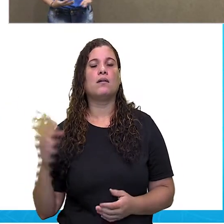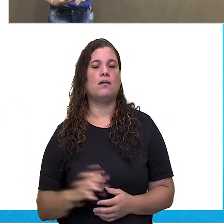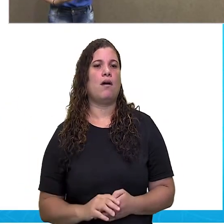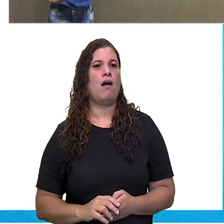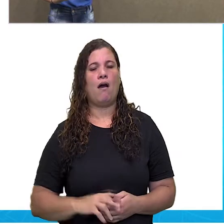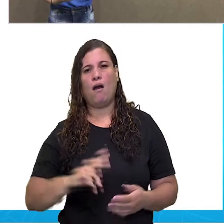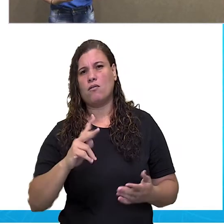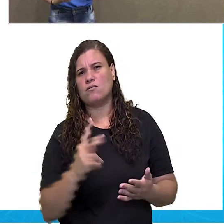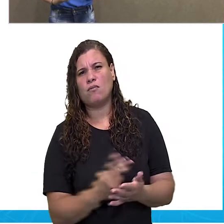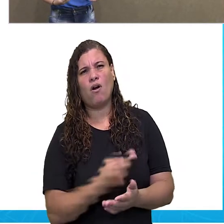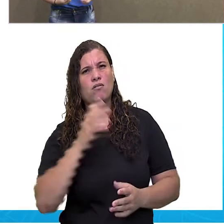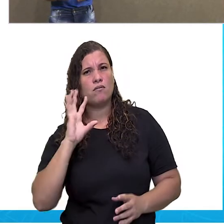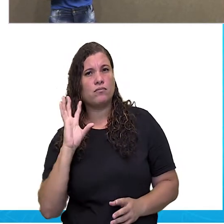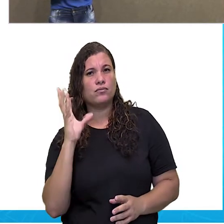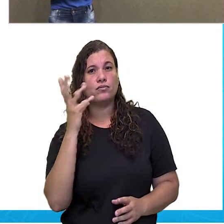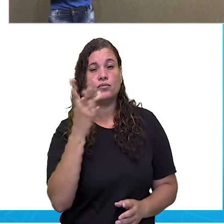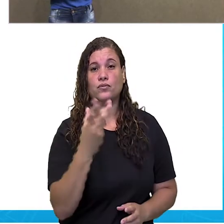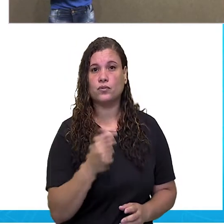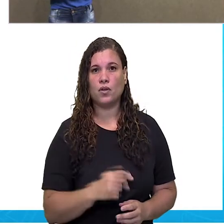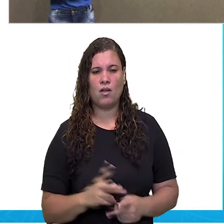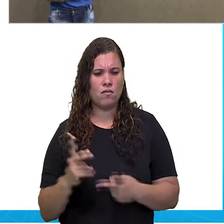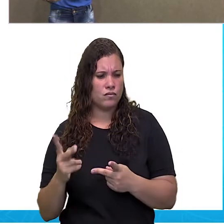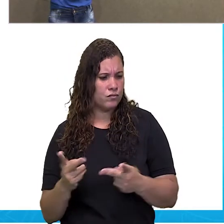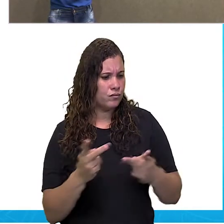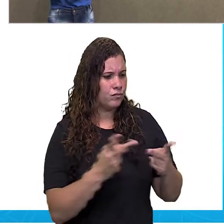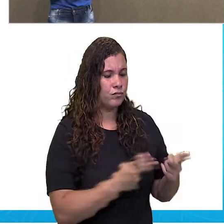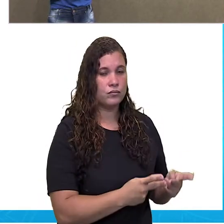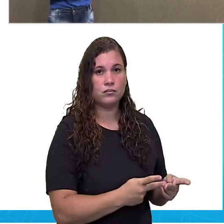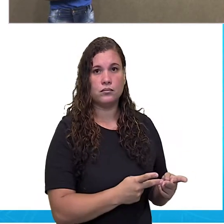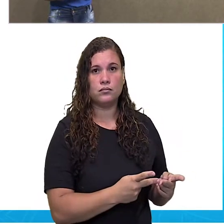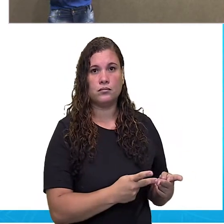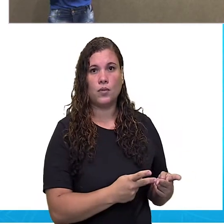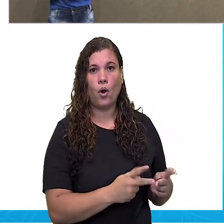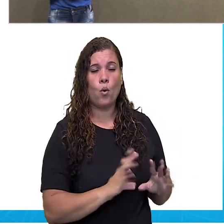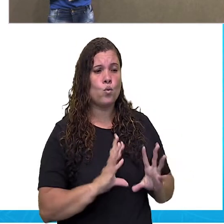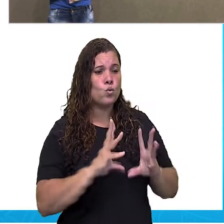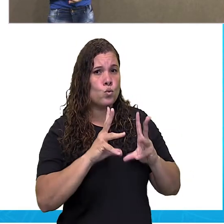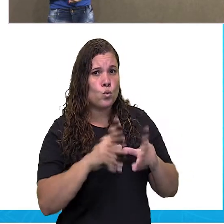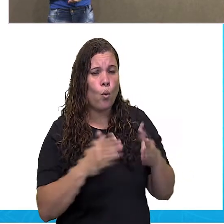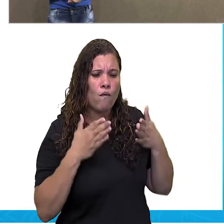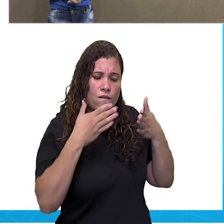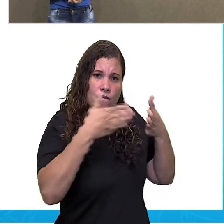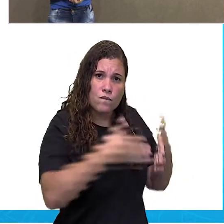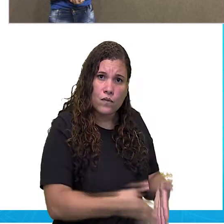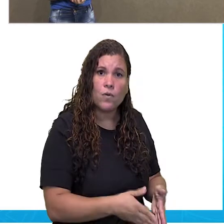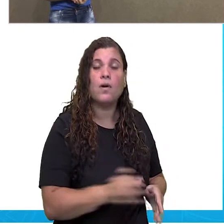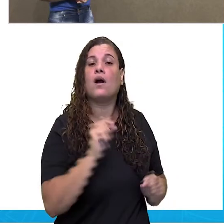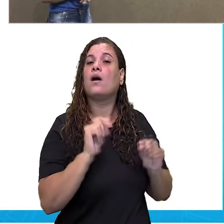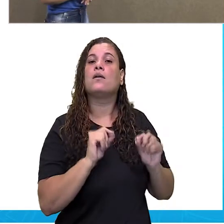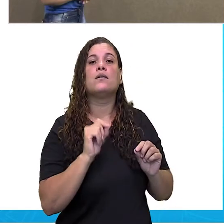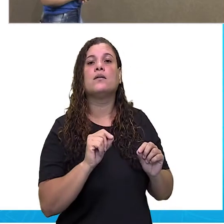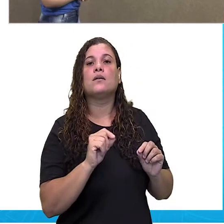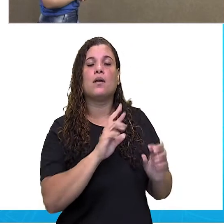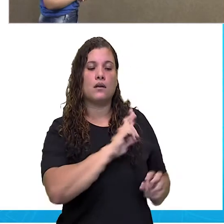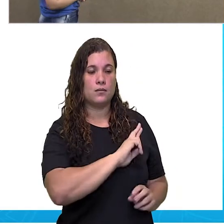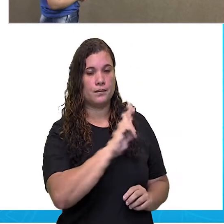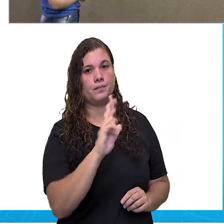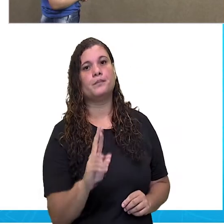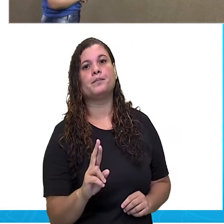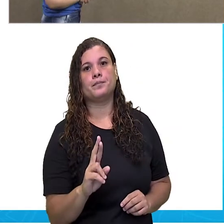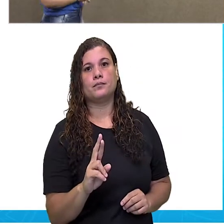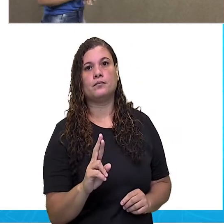eventos, visitações. Então tudo ali gira em torno da questão religiosa. Ali